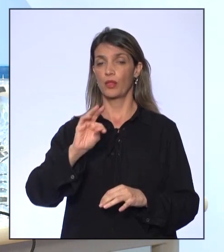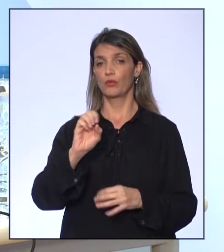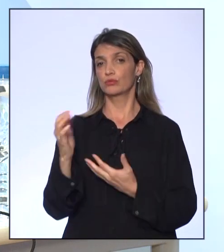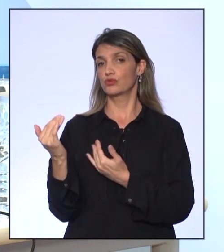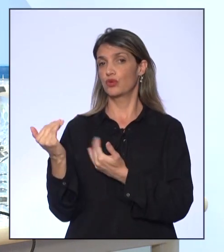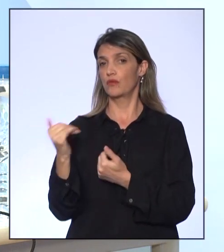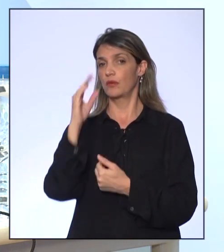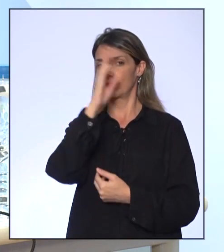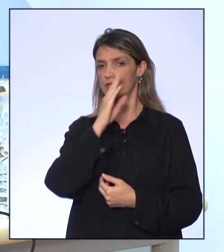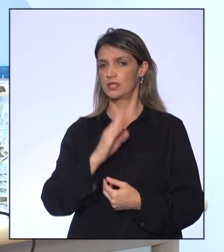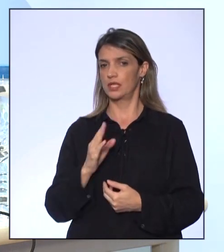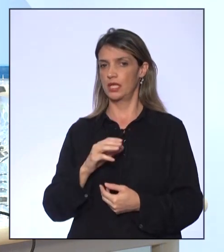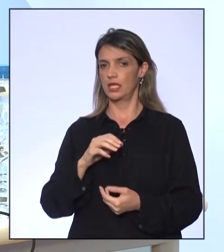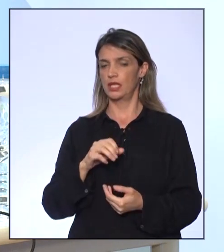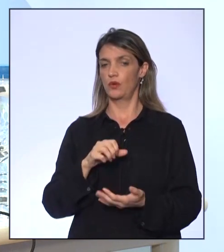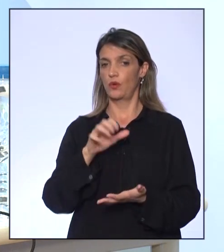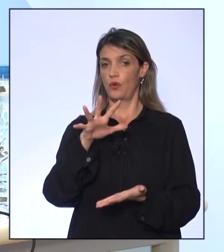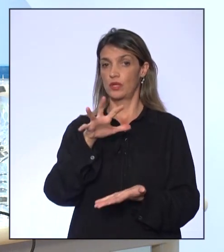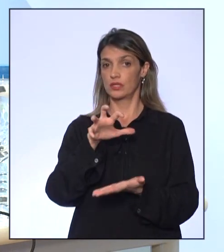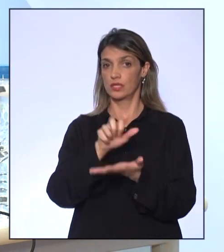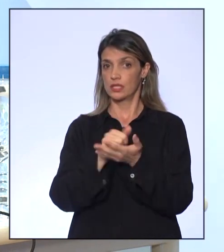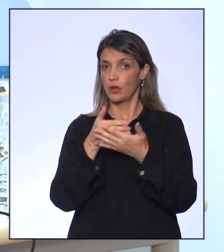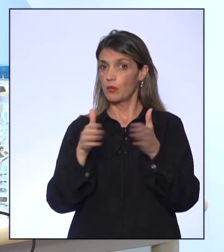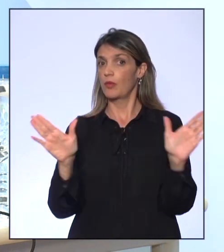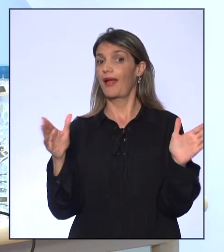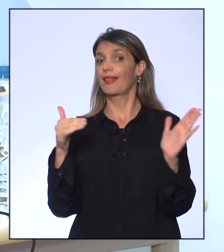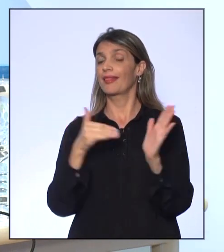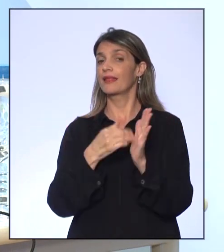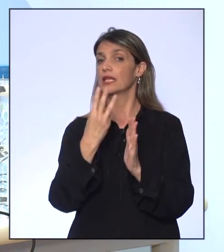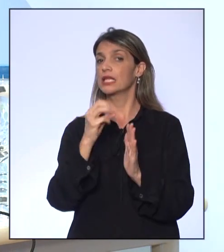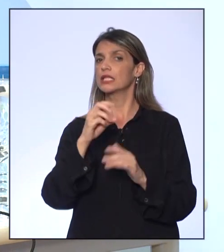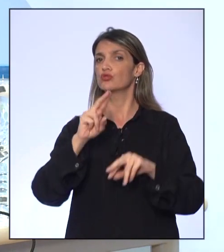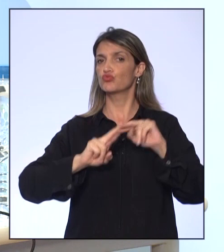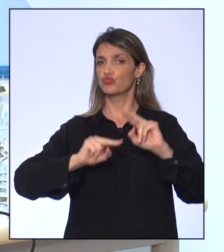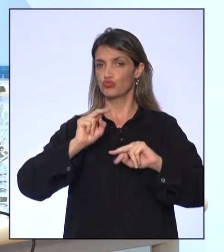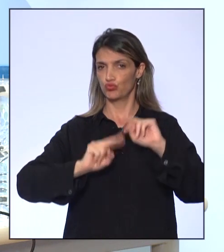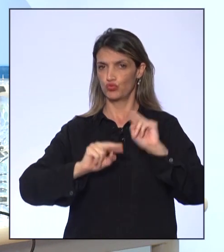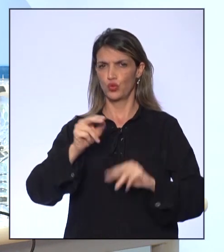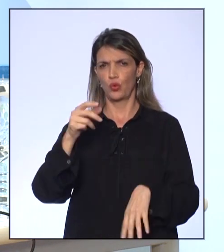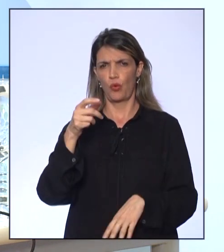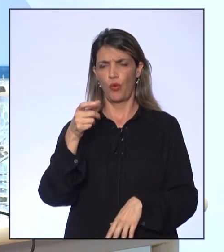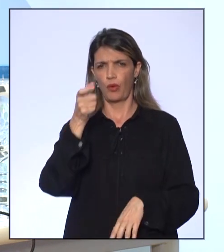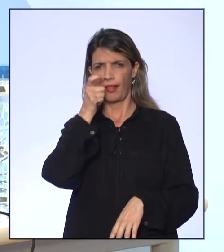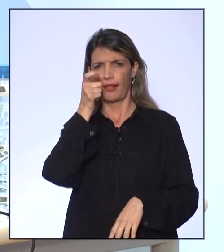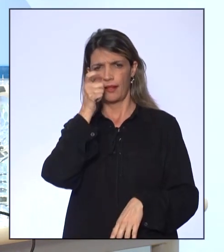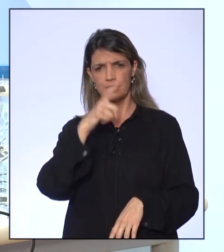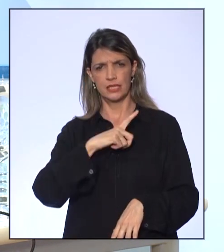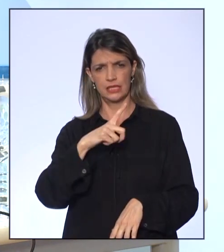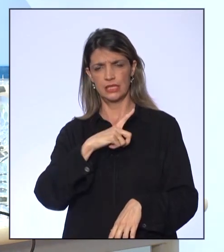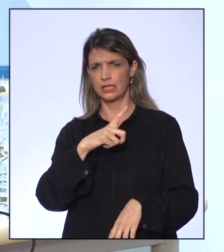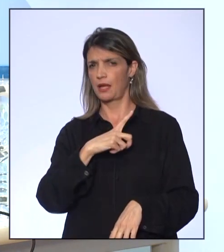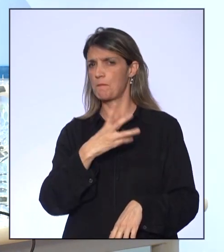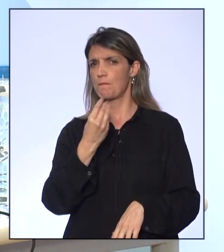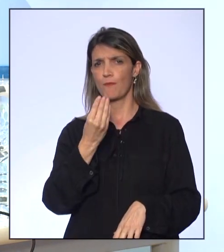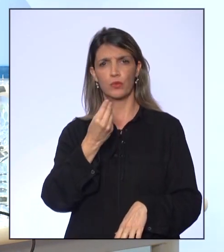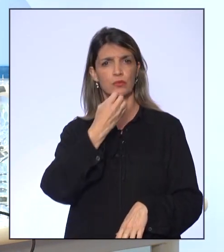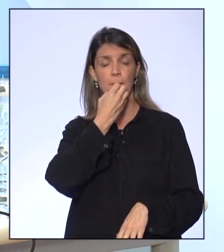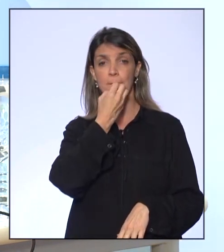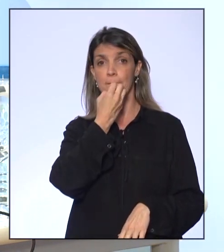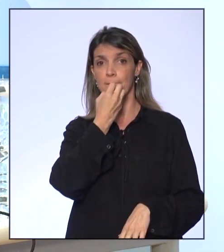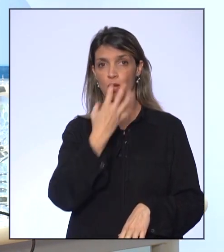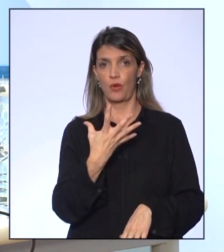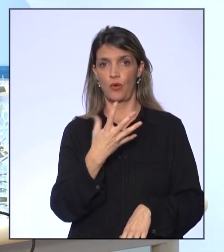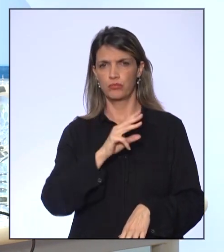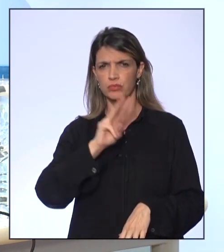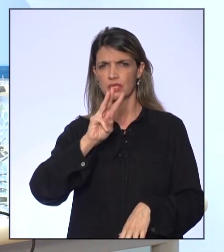inscrições abertas até o dia 30 de junho. Então, o aluno que tiver interesse, que é uma iniciativa muito bacana, entra